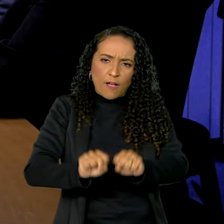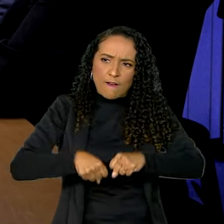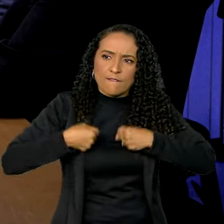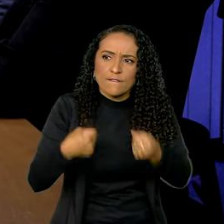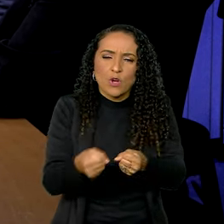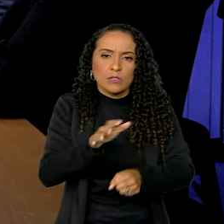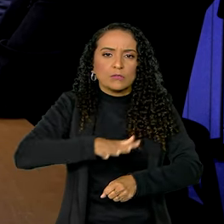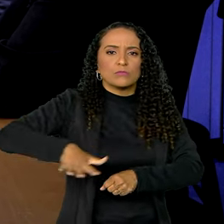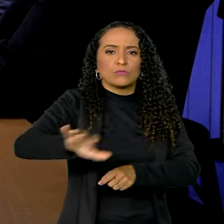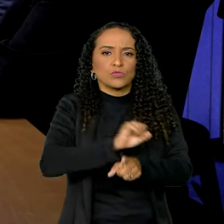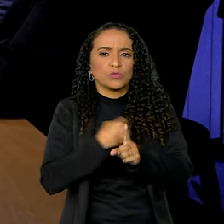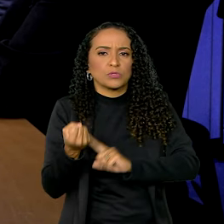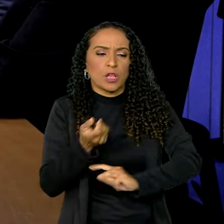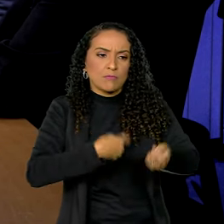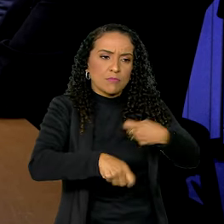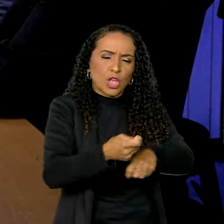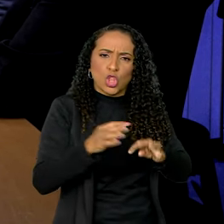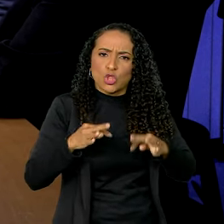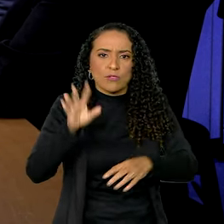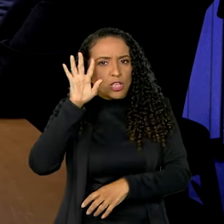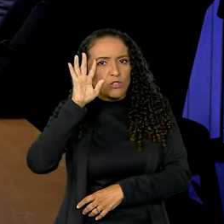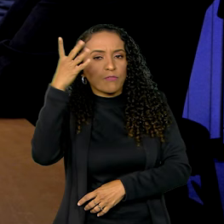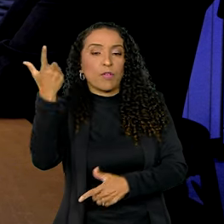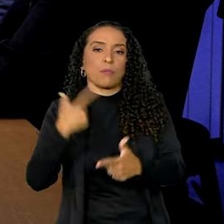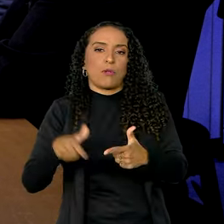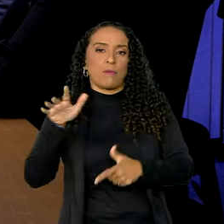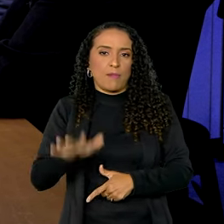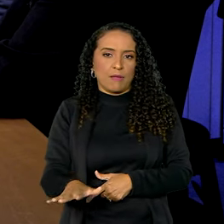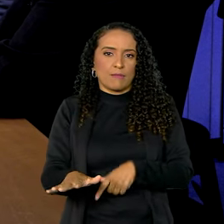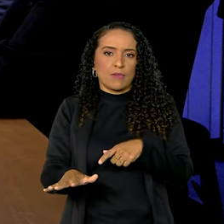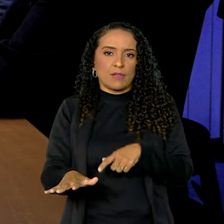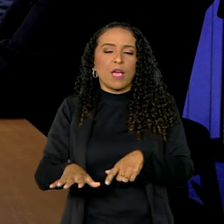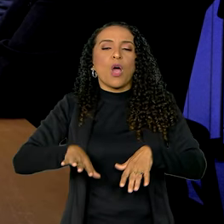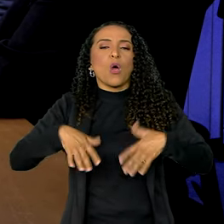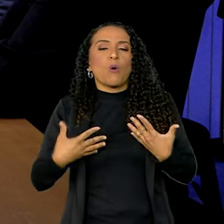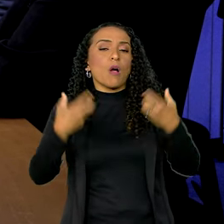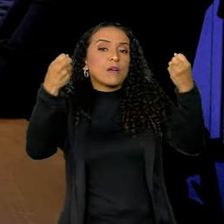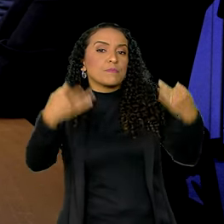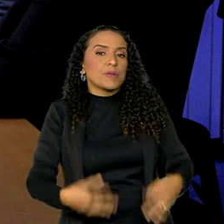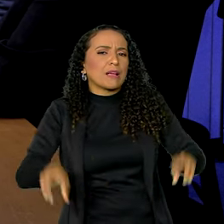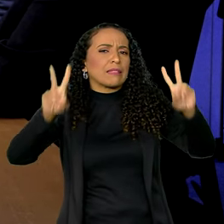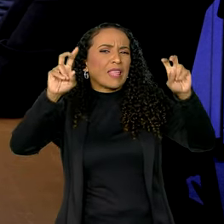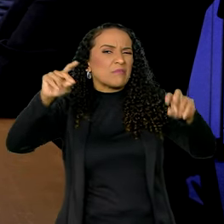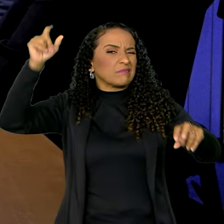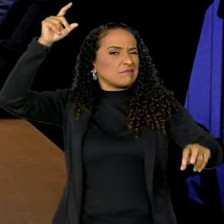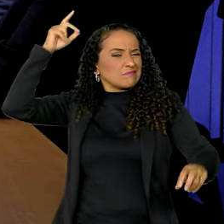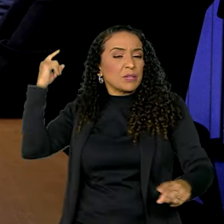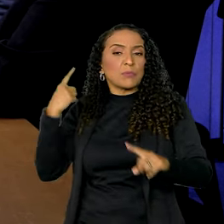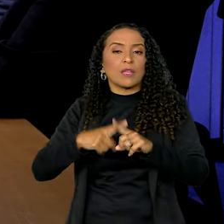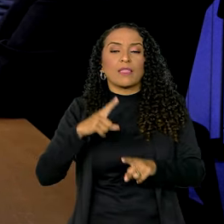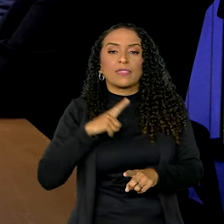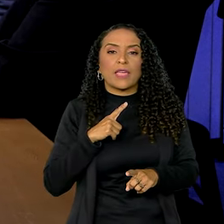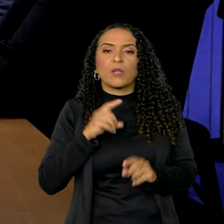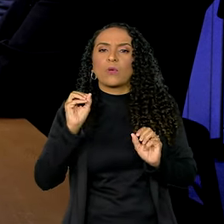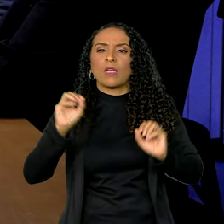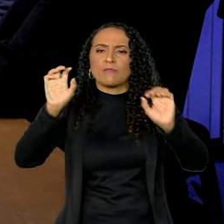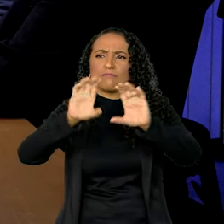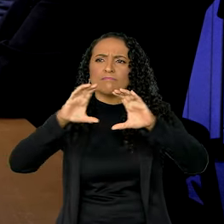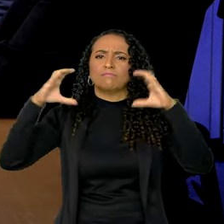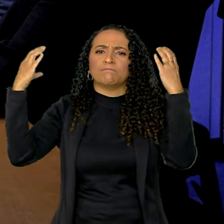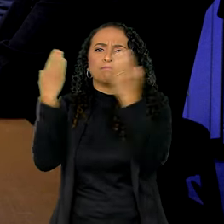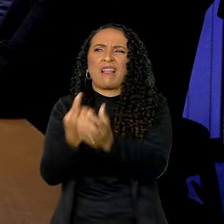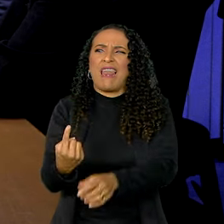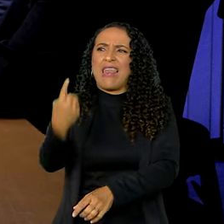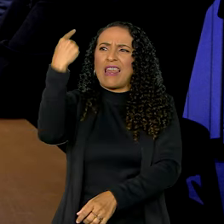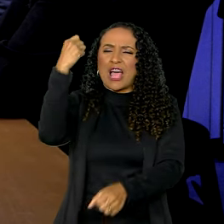toda a sociedade para que a gente pudesse resolver a questão do resíduo quando a gente fala também que é um tema muito antigo é porque nós temos uma convenção dos anos